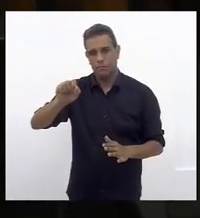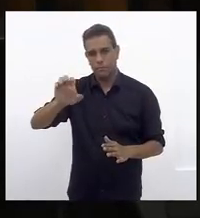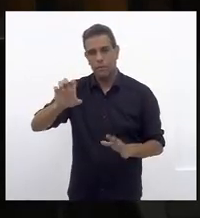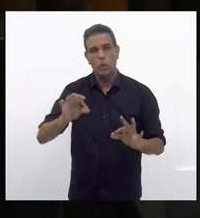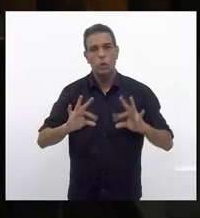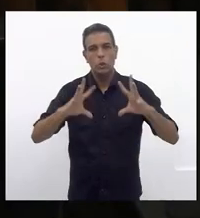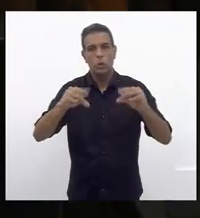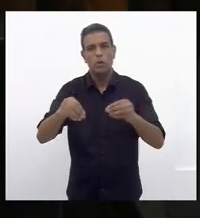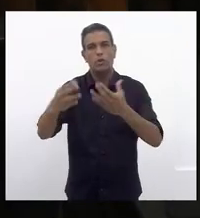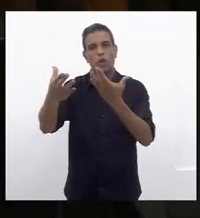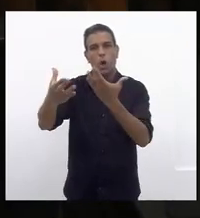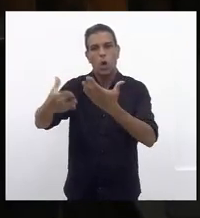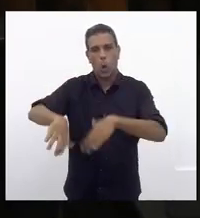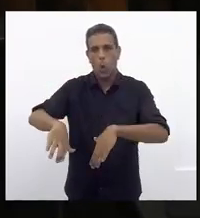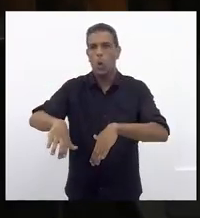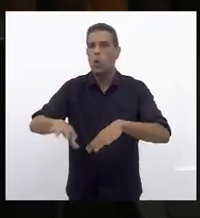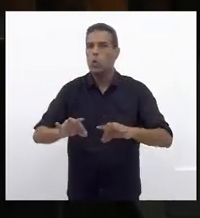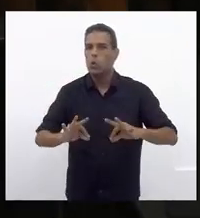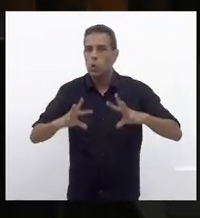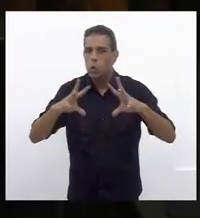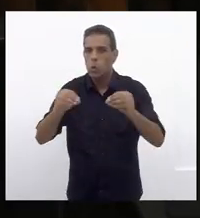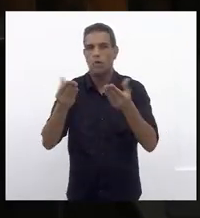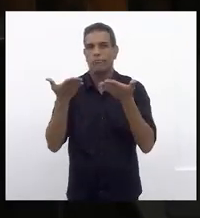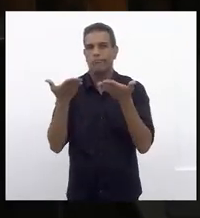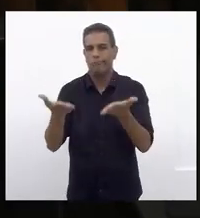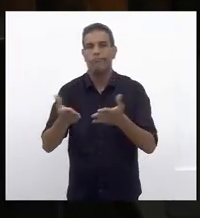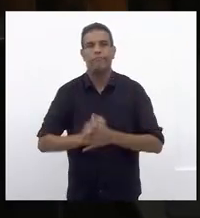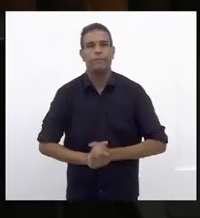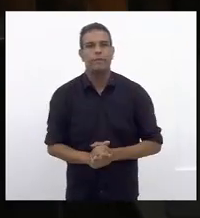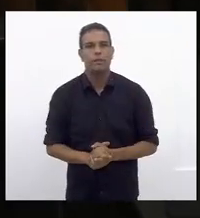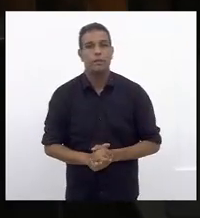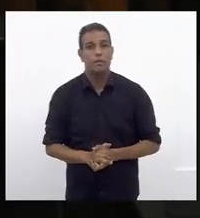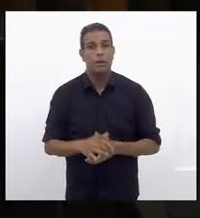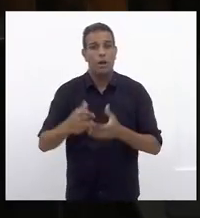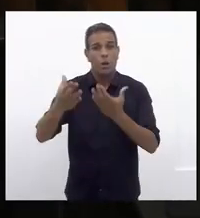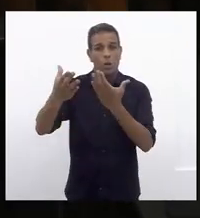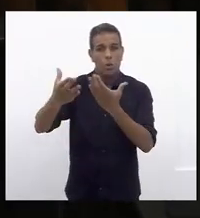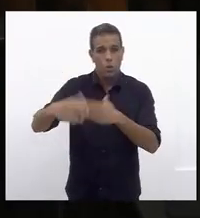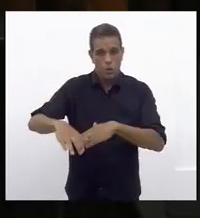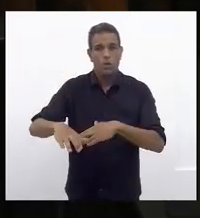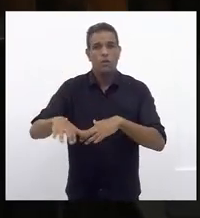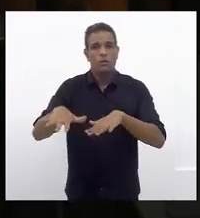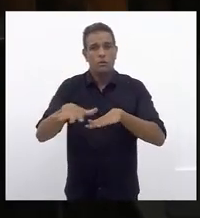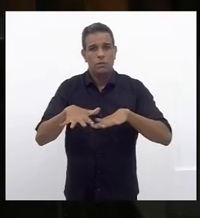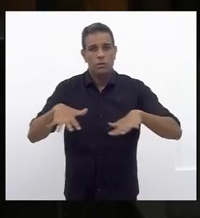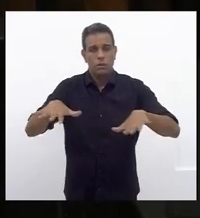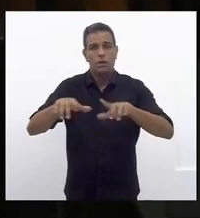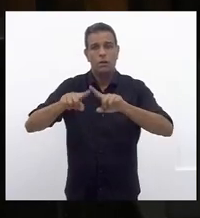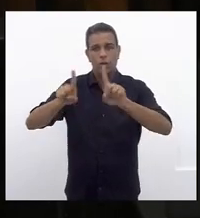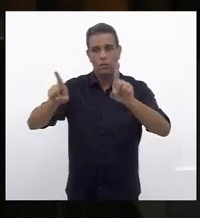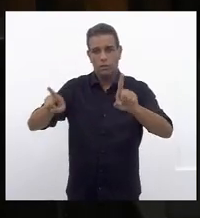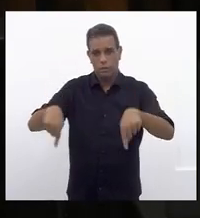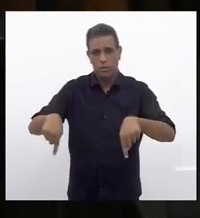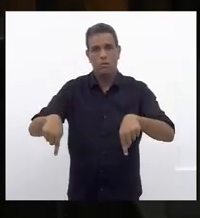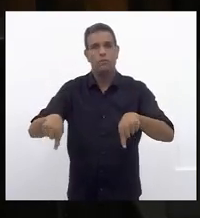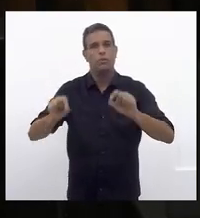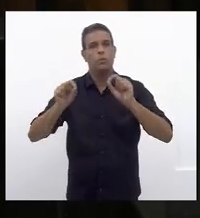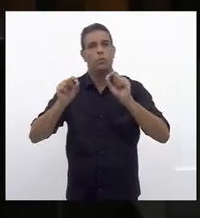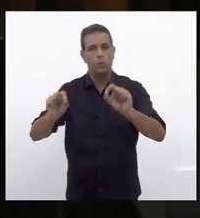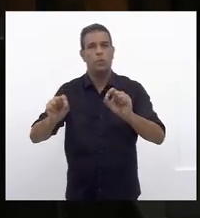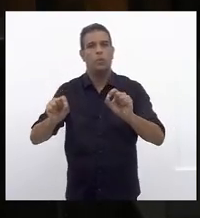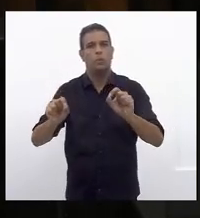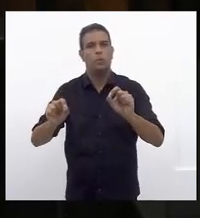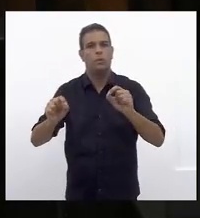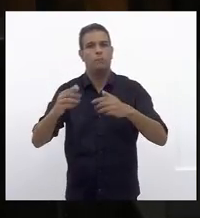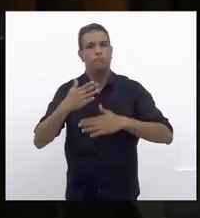concursados, não entraram pela janela. E como concursados, são funcionários, no